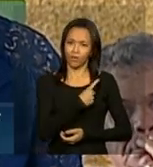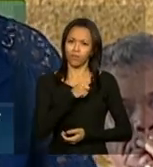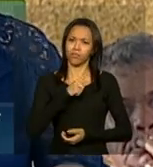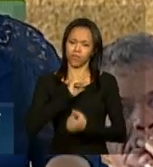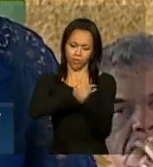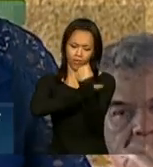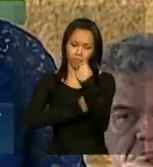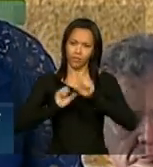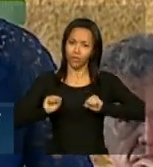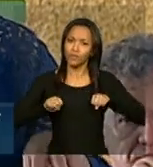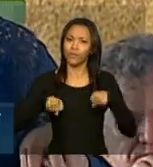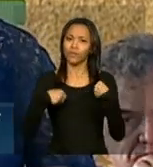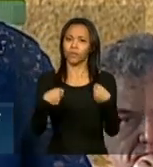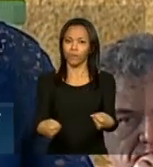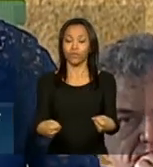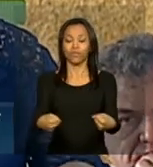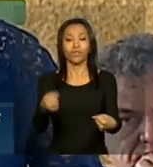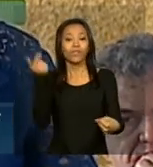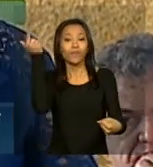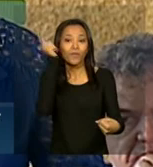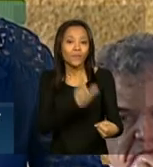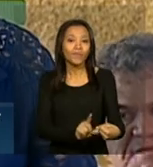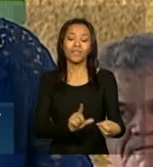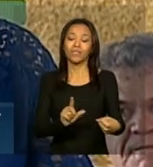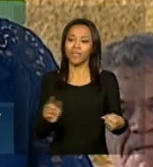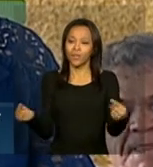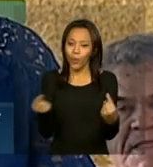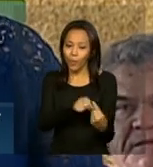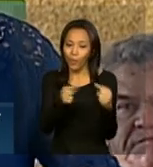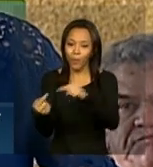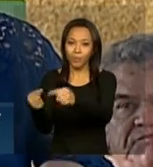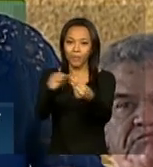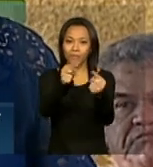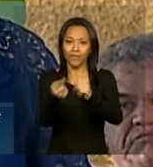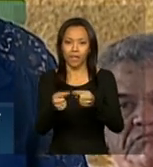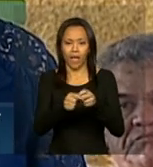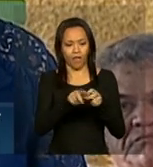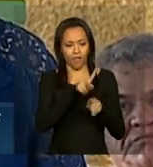esforço e conseguir integrar esses três modais,